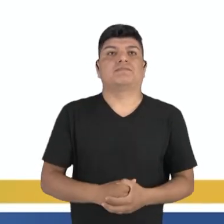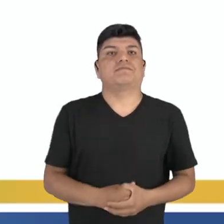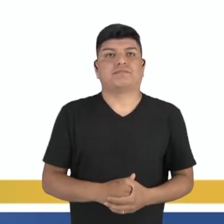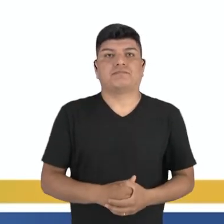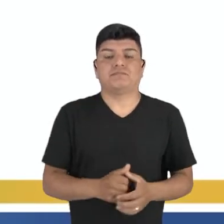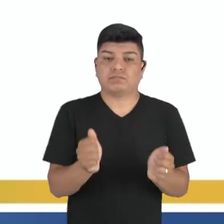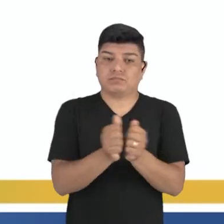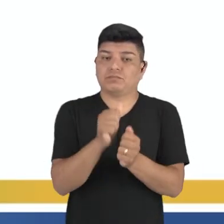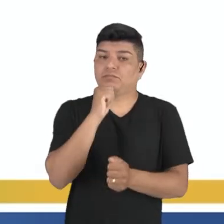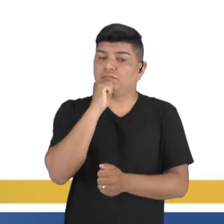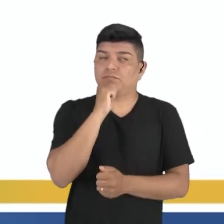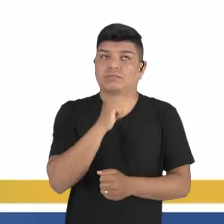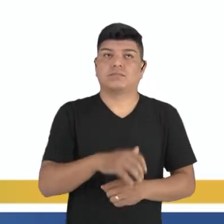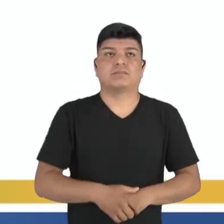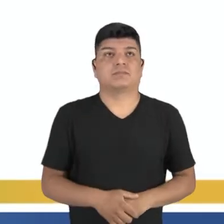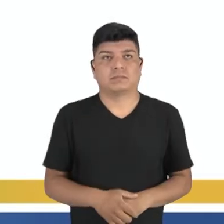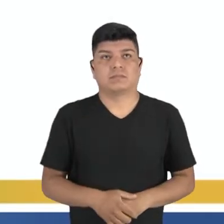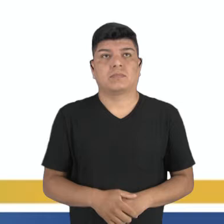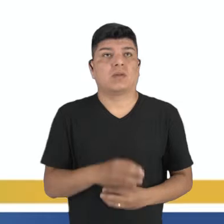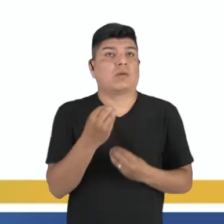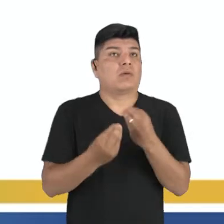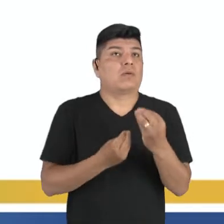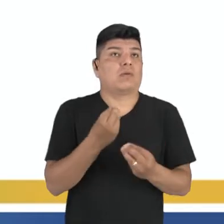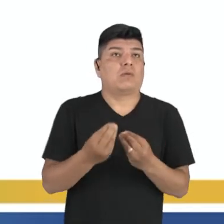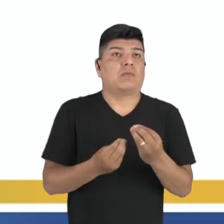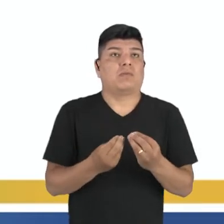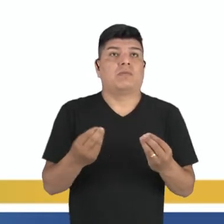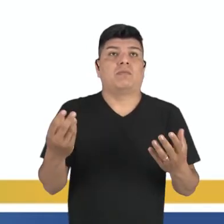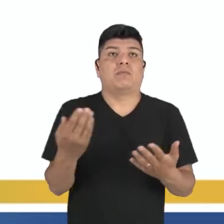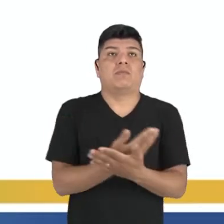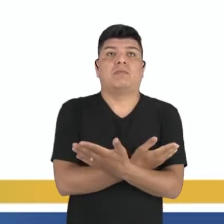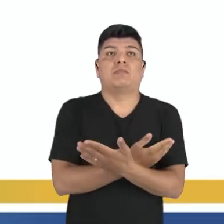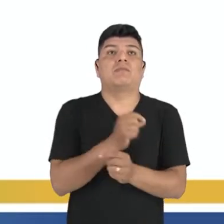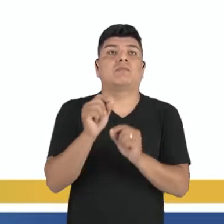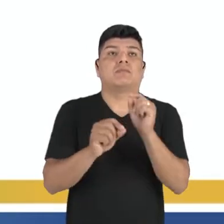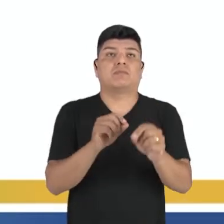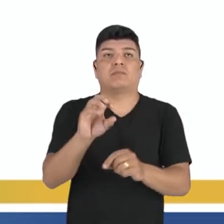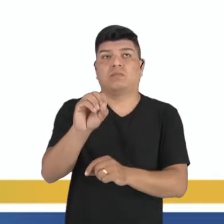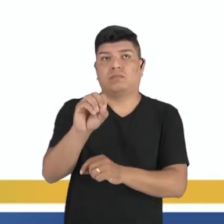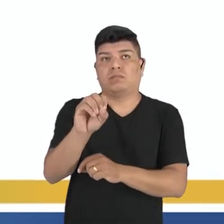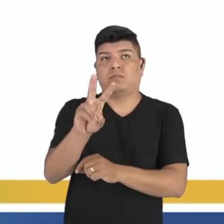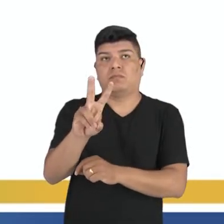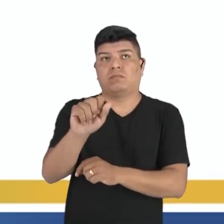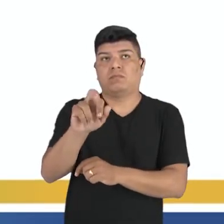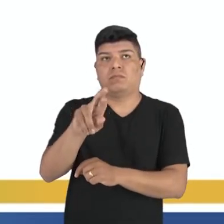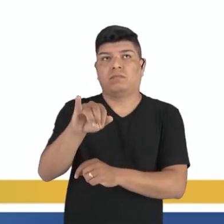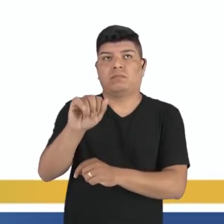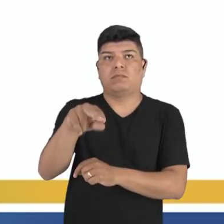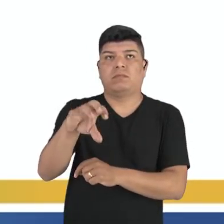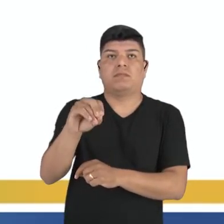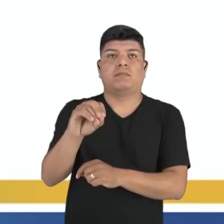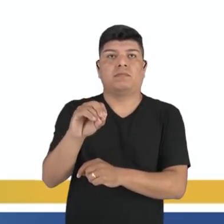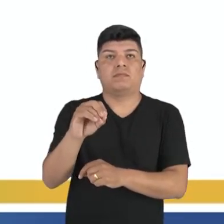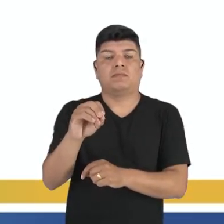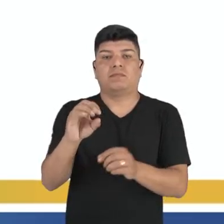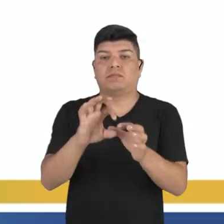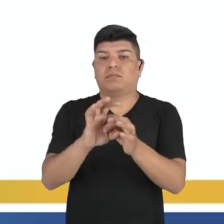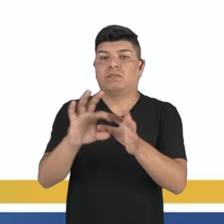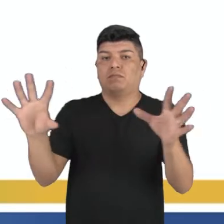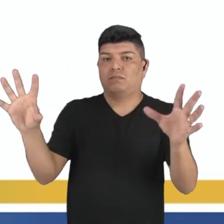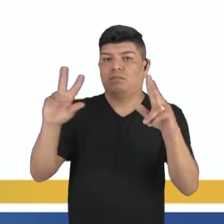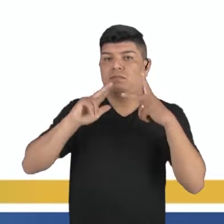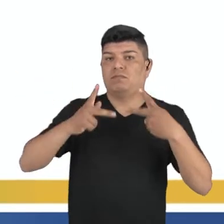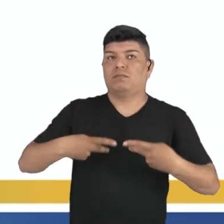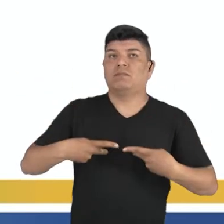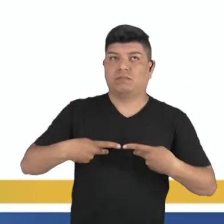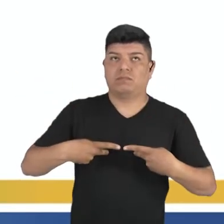E aí eu trago aqui para vocês como ocorre o ciclo ovariano, né? Esse ciclo ele vai se iniciar ali com a liberação de um hormônio pelo